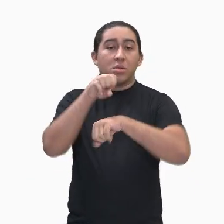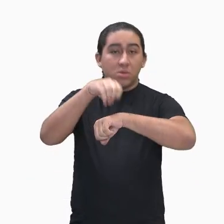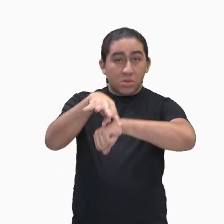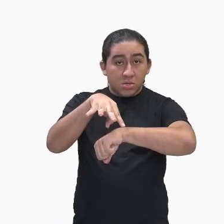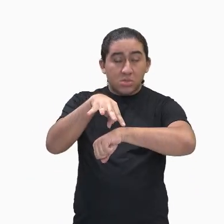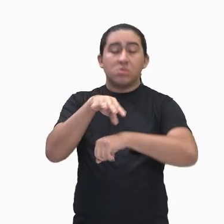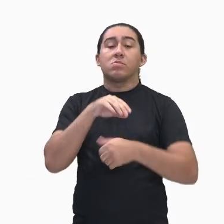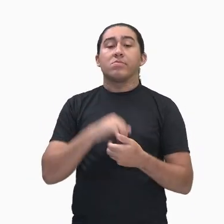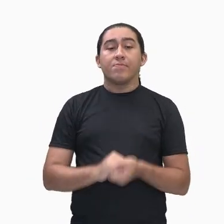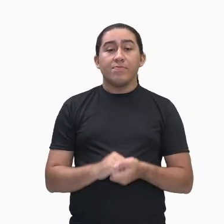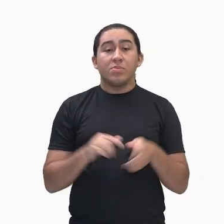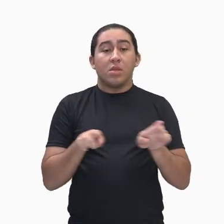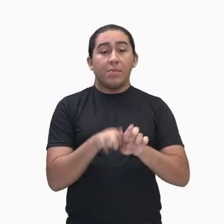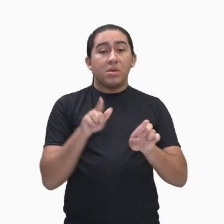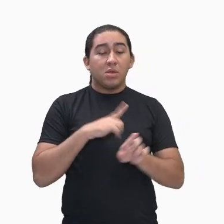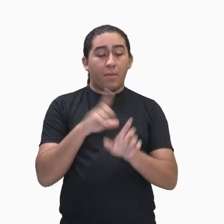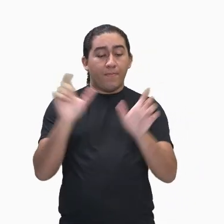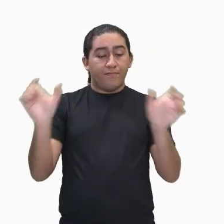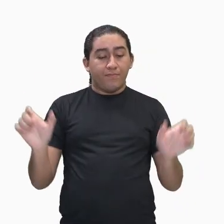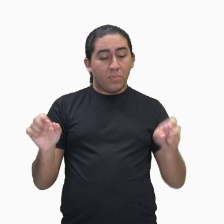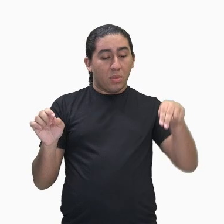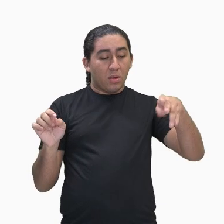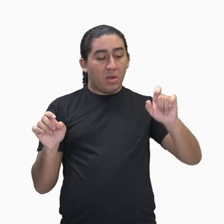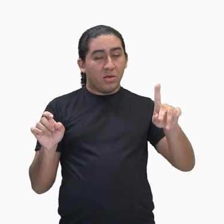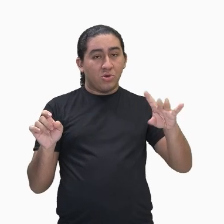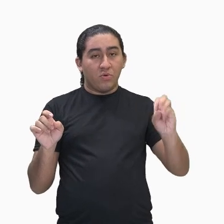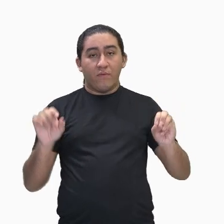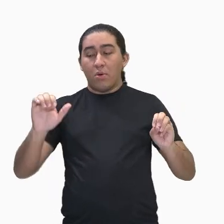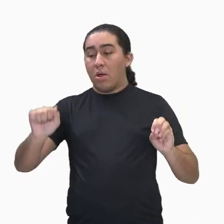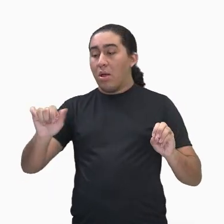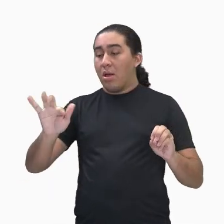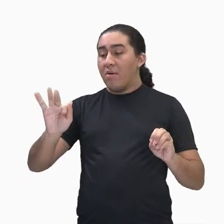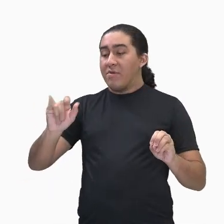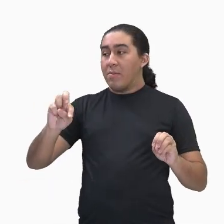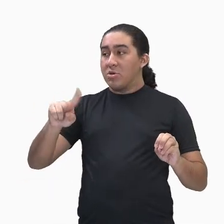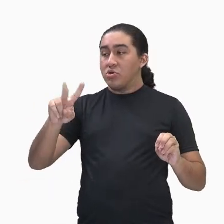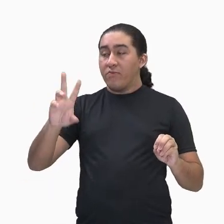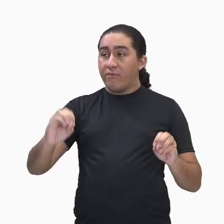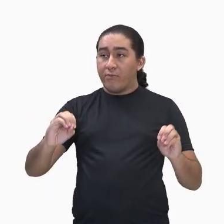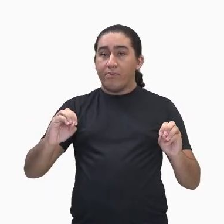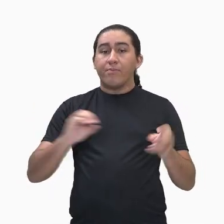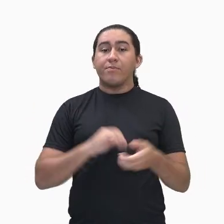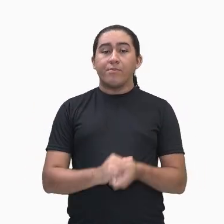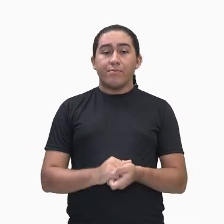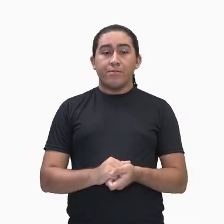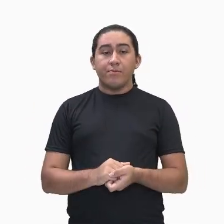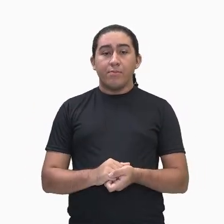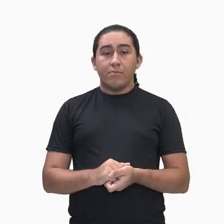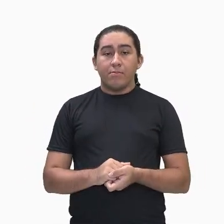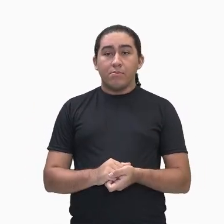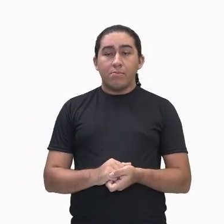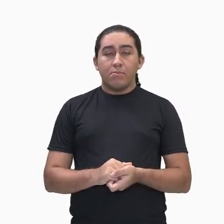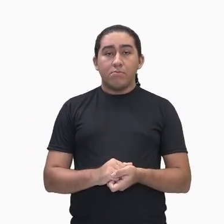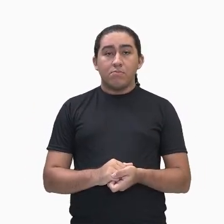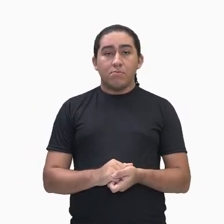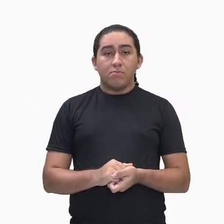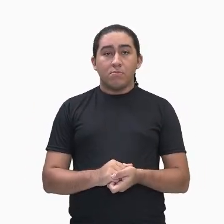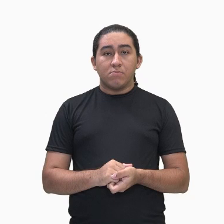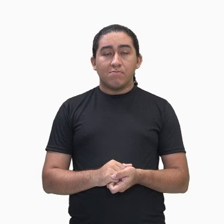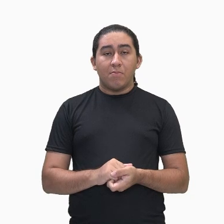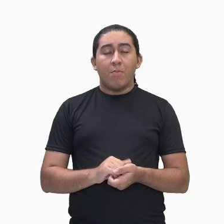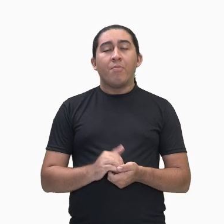temos o imperativo negativo e o afirmativo. Quando eu digo faça isto, né, eu